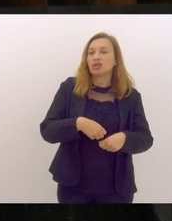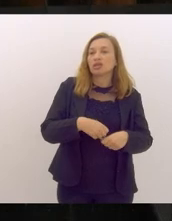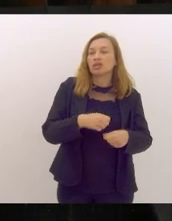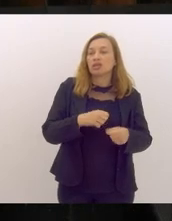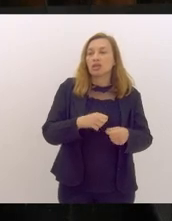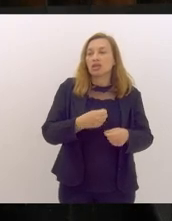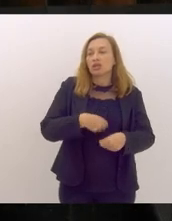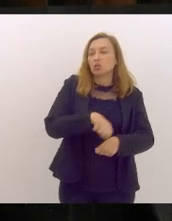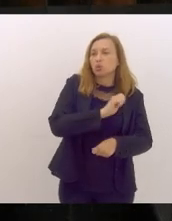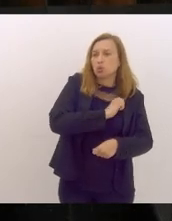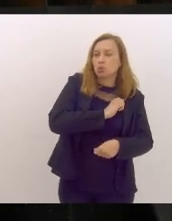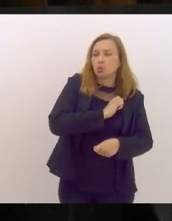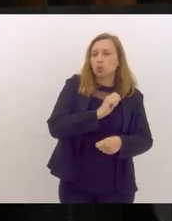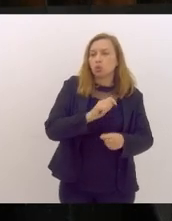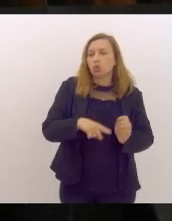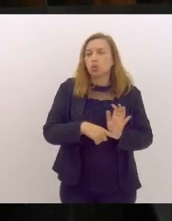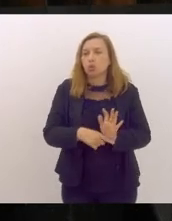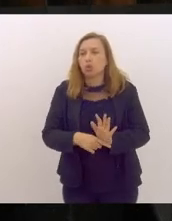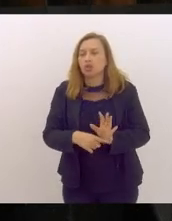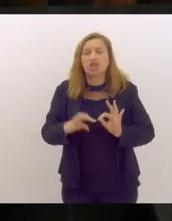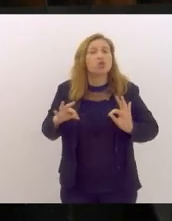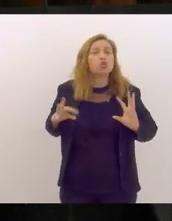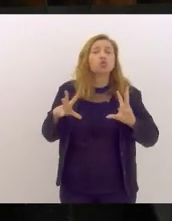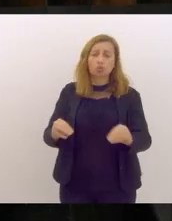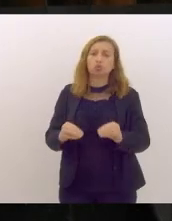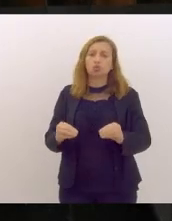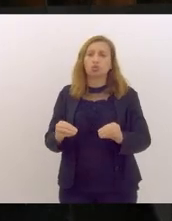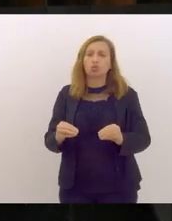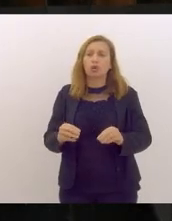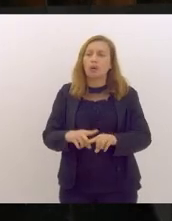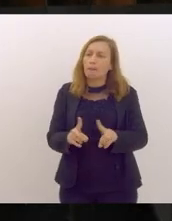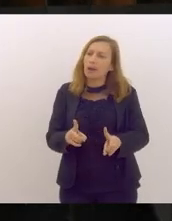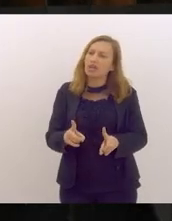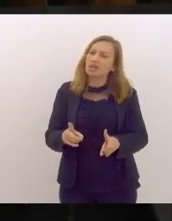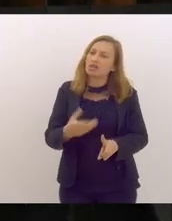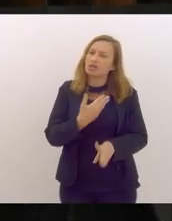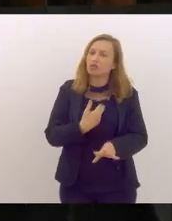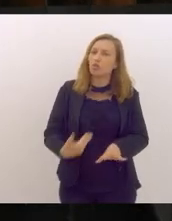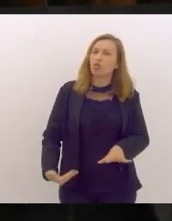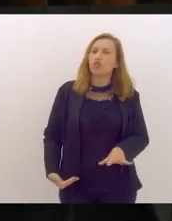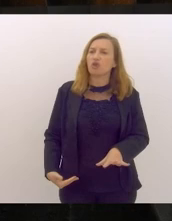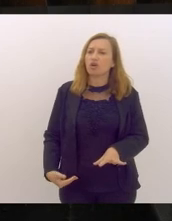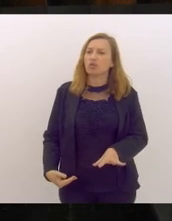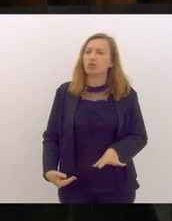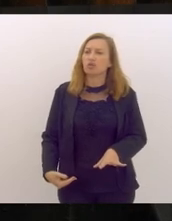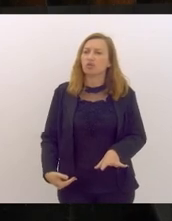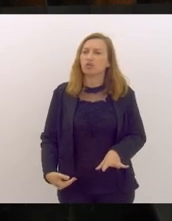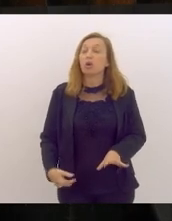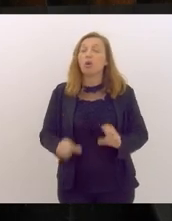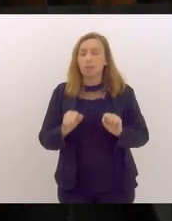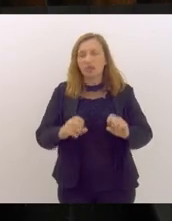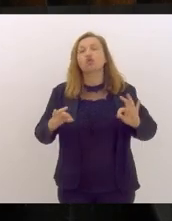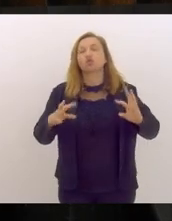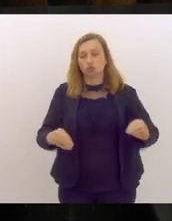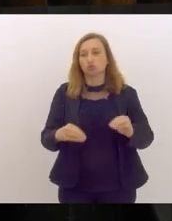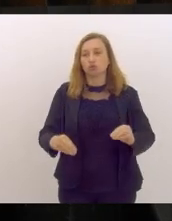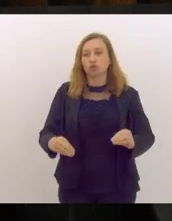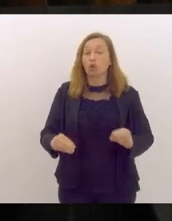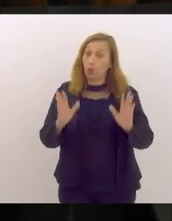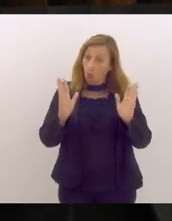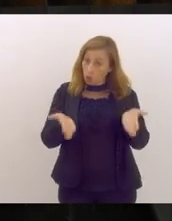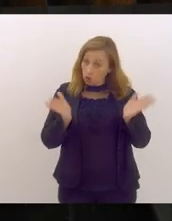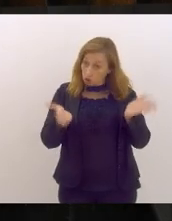fiscal, tem o diabo a quatro. Mas para o governo, pode tudo.